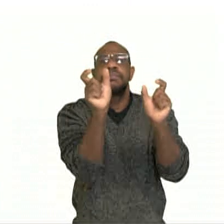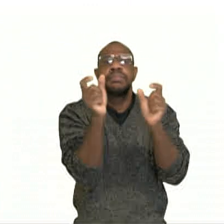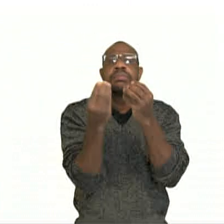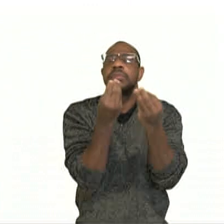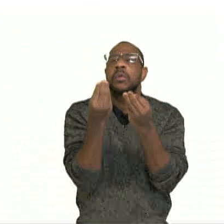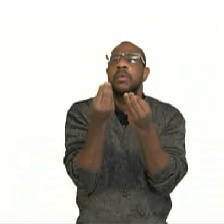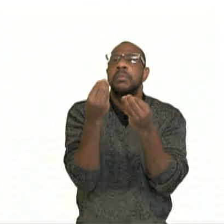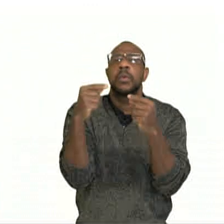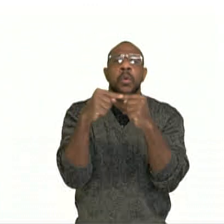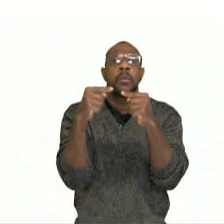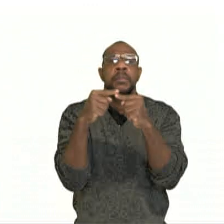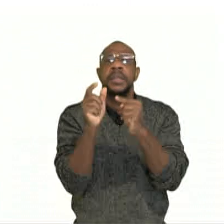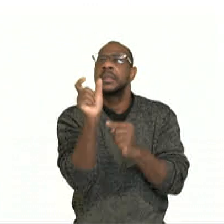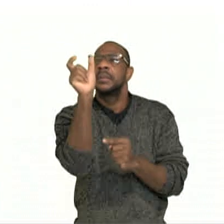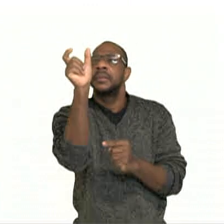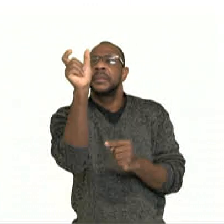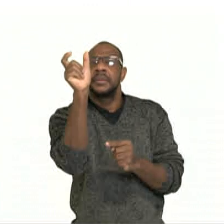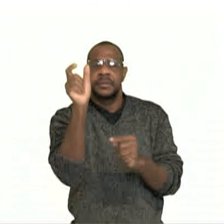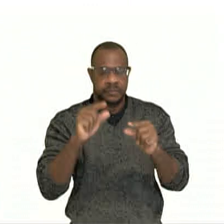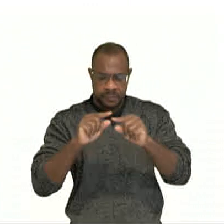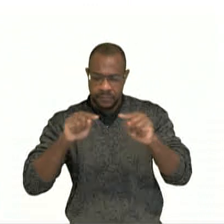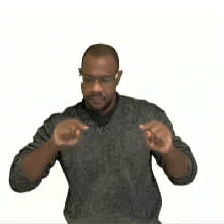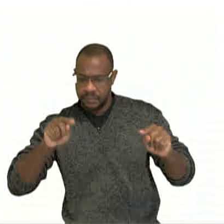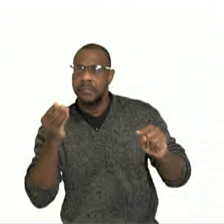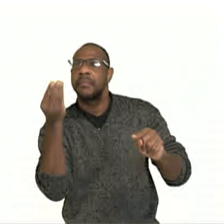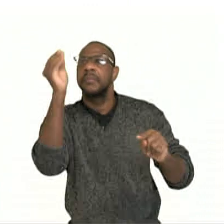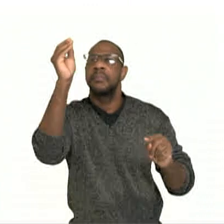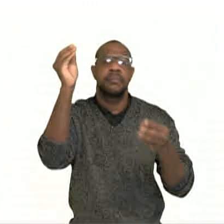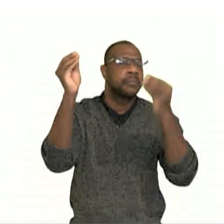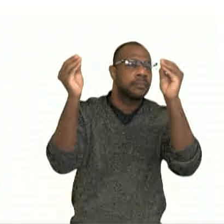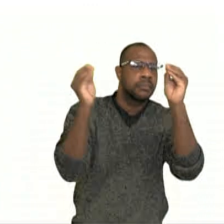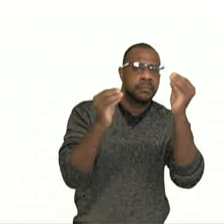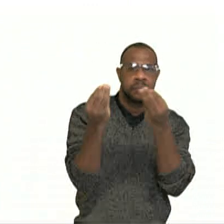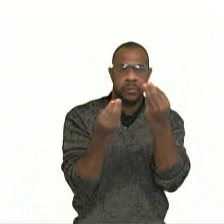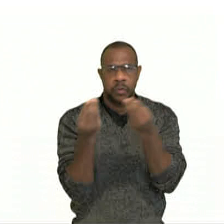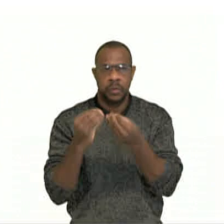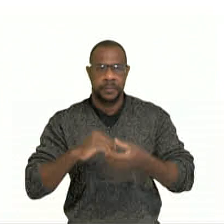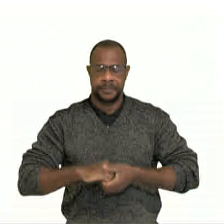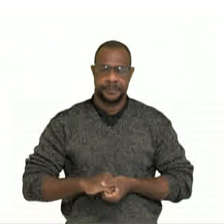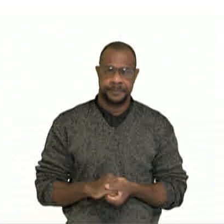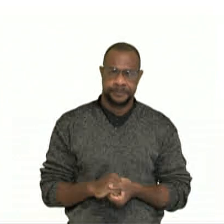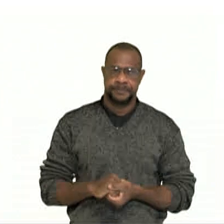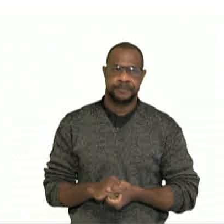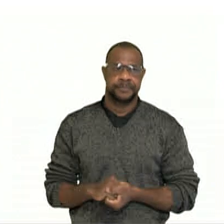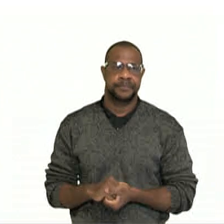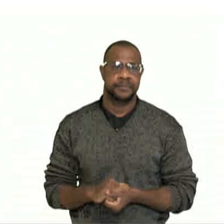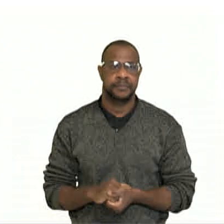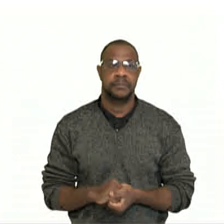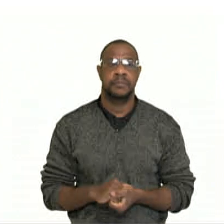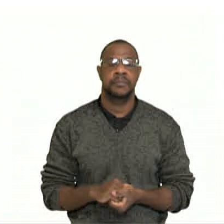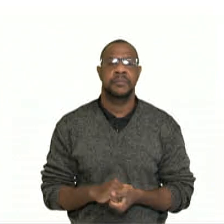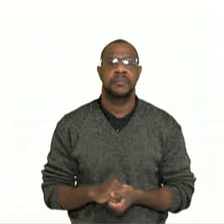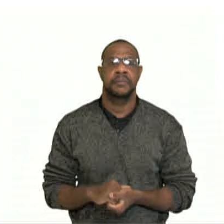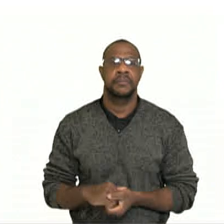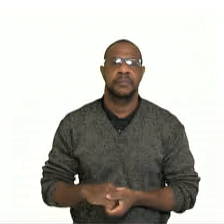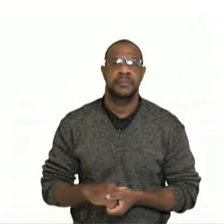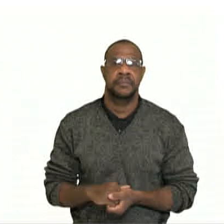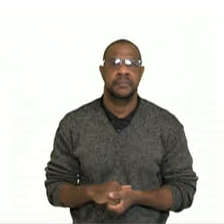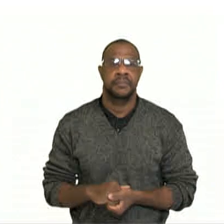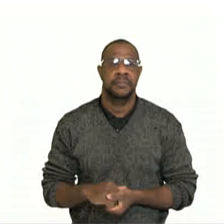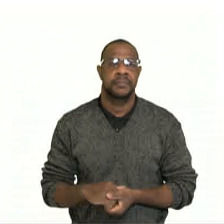of the town. Peter went to see sister's flat yesterday. He liked it a lot. Soon, Tom will